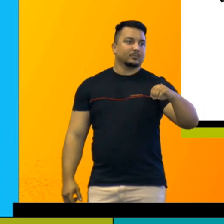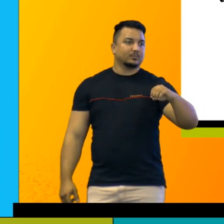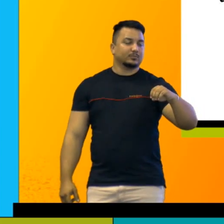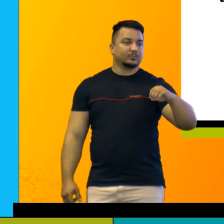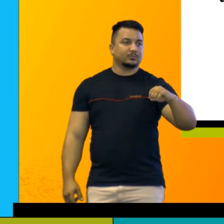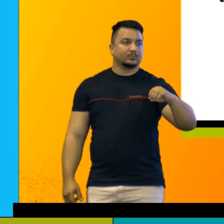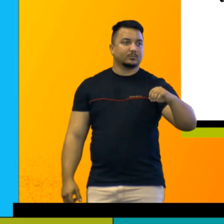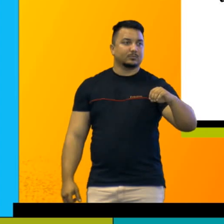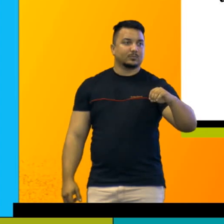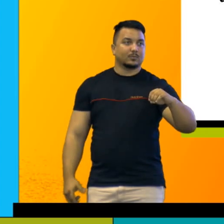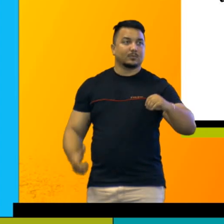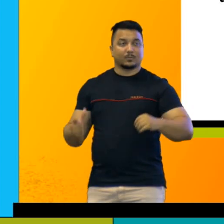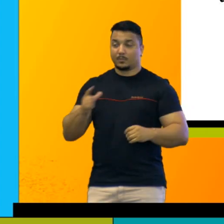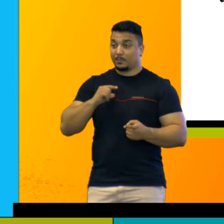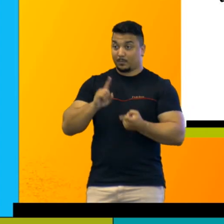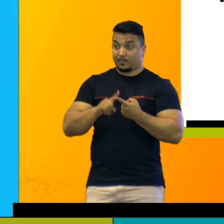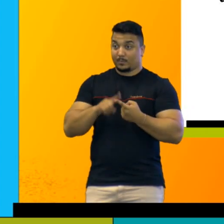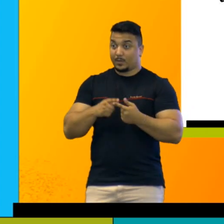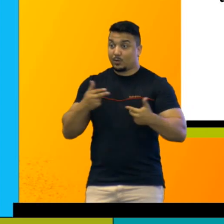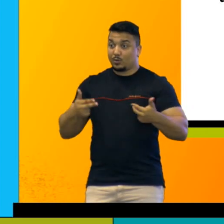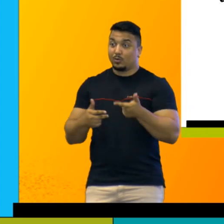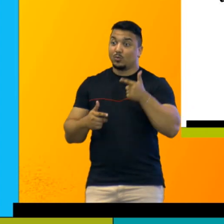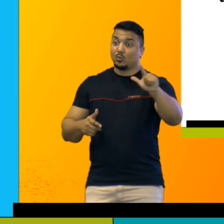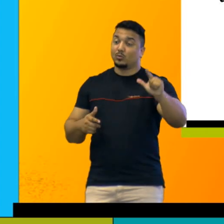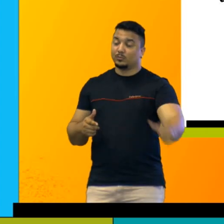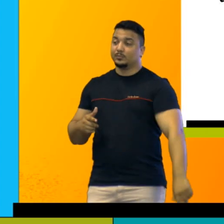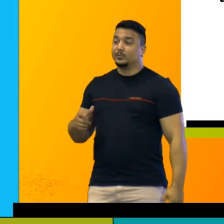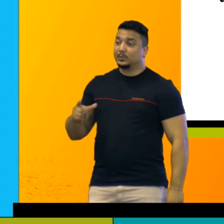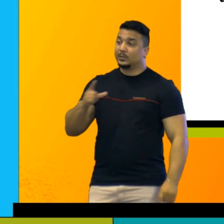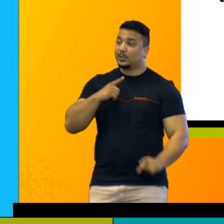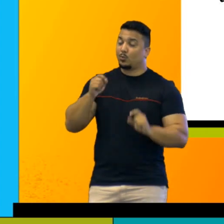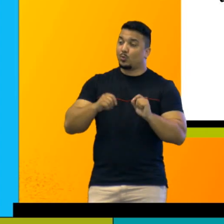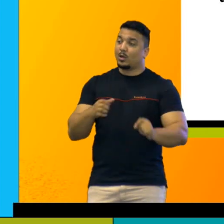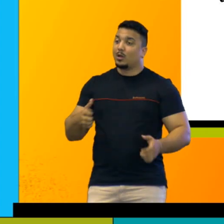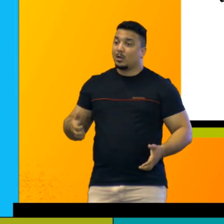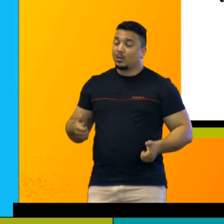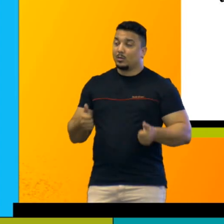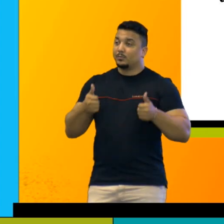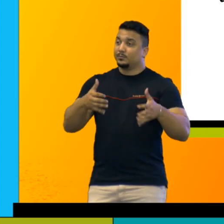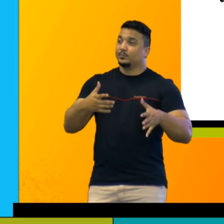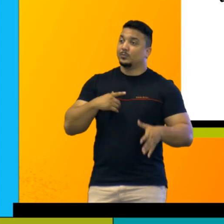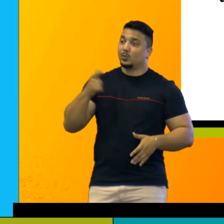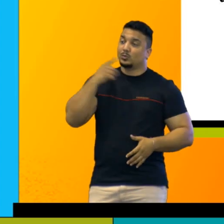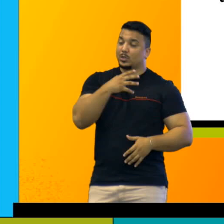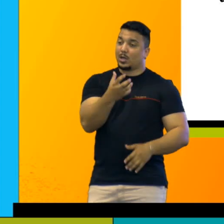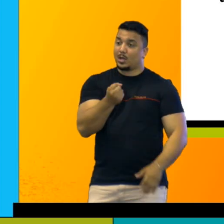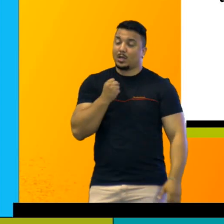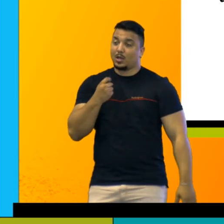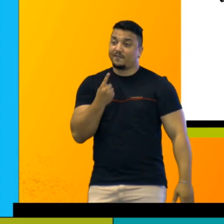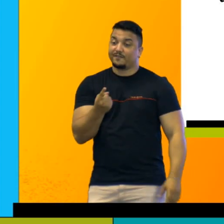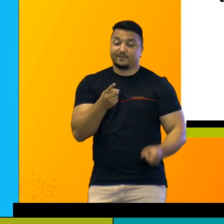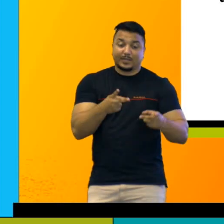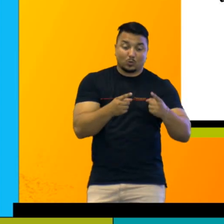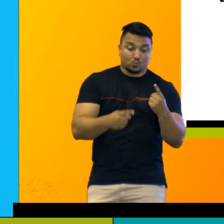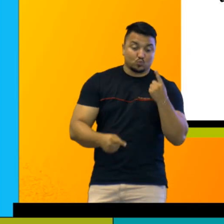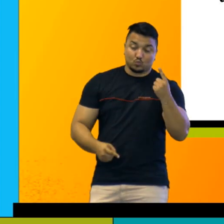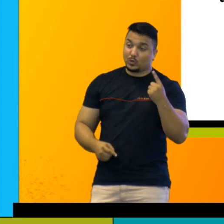10. Outra coisa, quanto era o custo, quanto ele arrecadava quando ele vendia uma